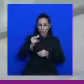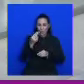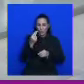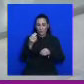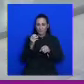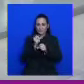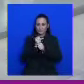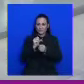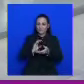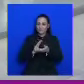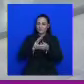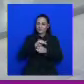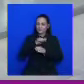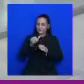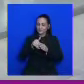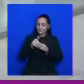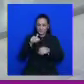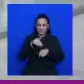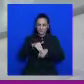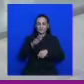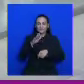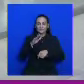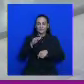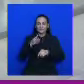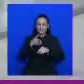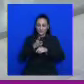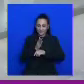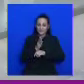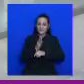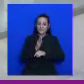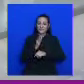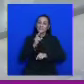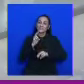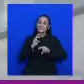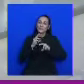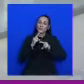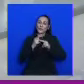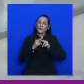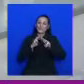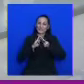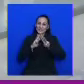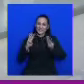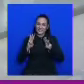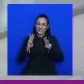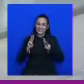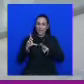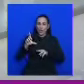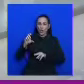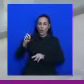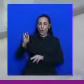ainda se o prêmio está acumulado. Tudo isso e muito mais, sempre através do site da Caixa,